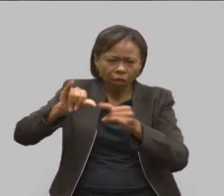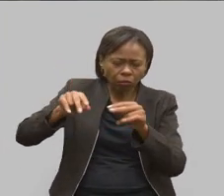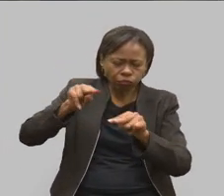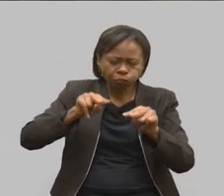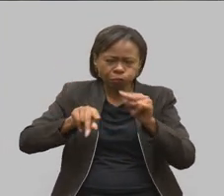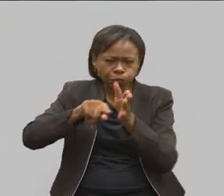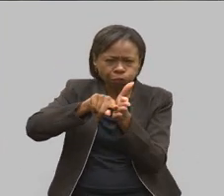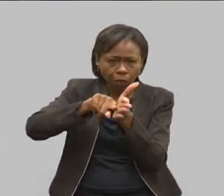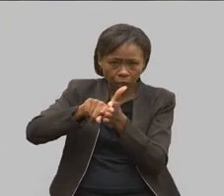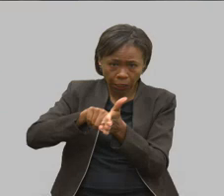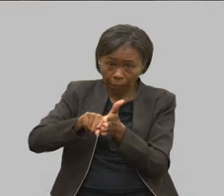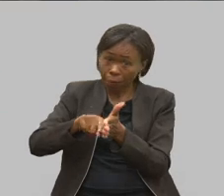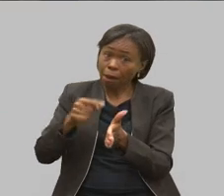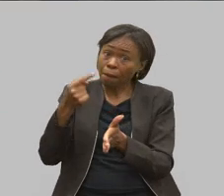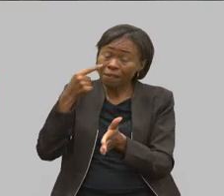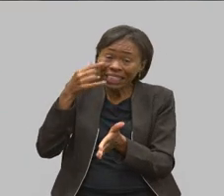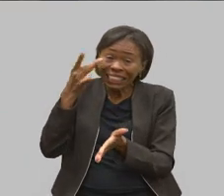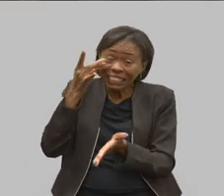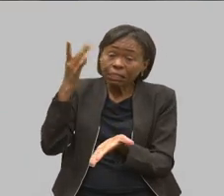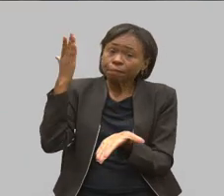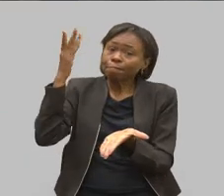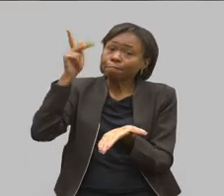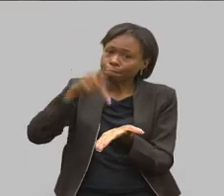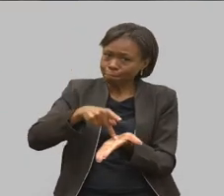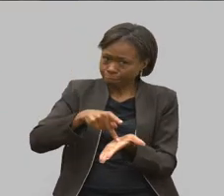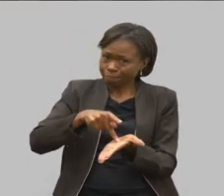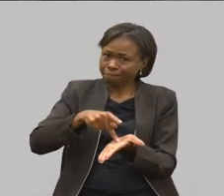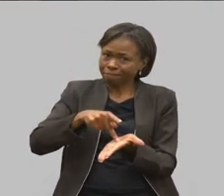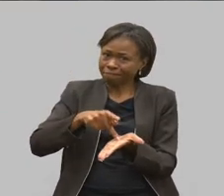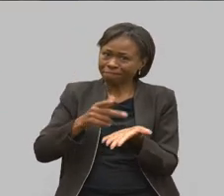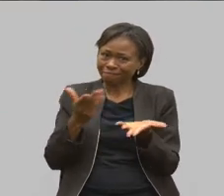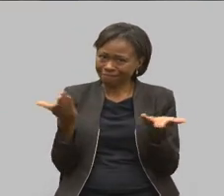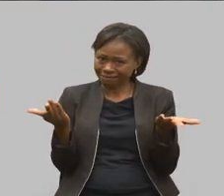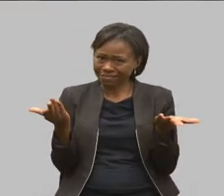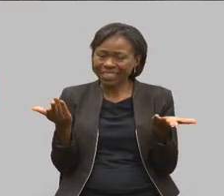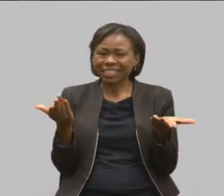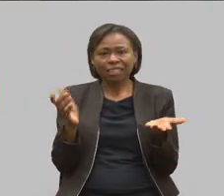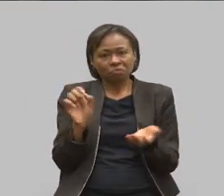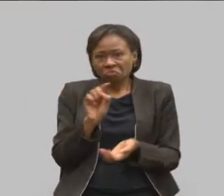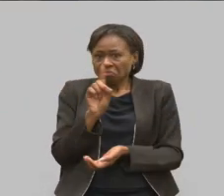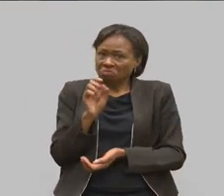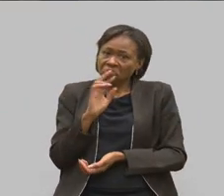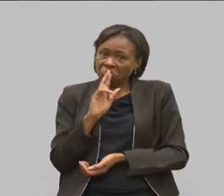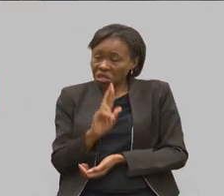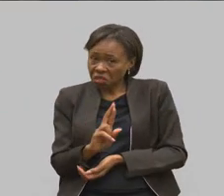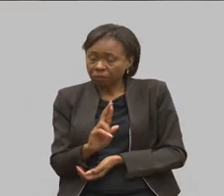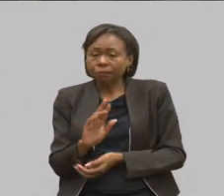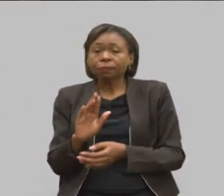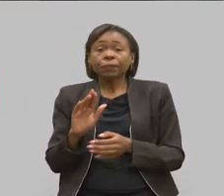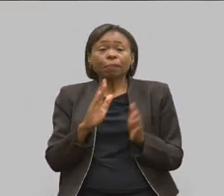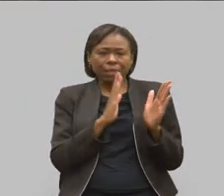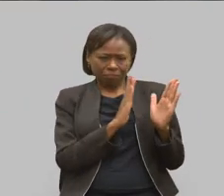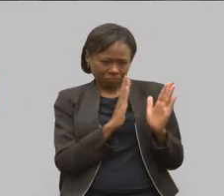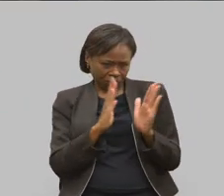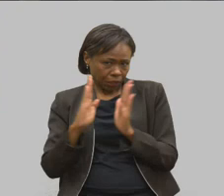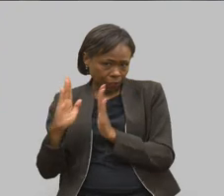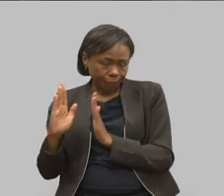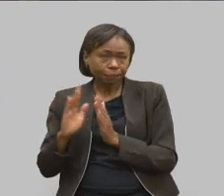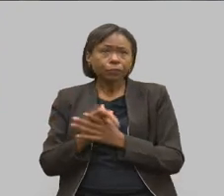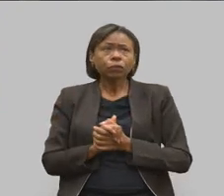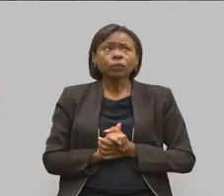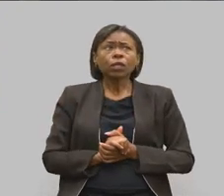confirmação então não sei se eu respondi mas é essa sequência os exames que são